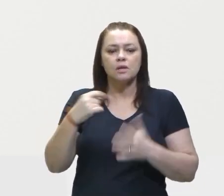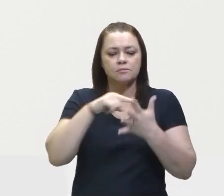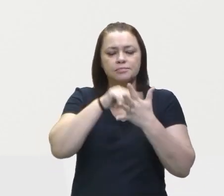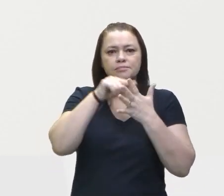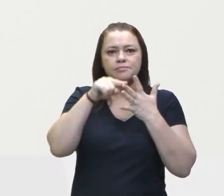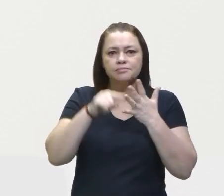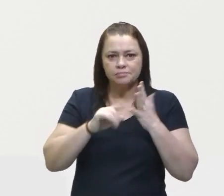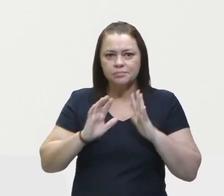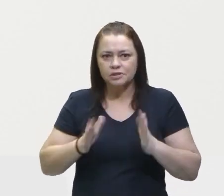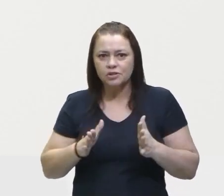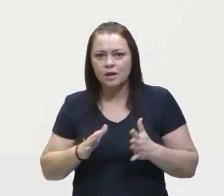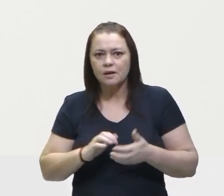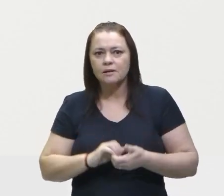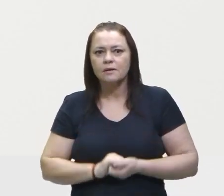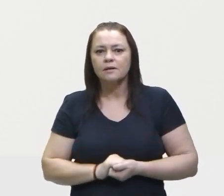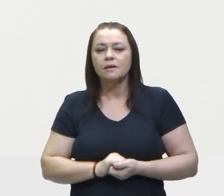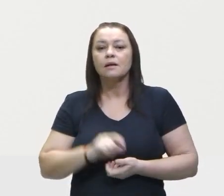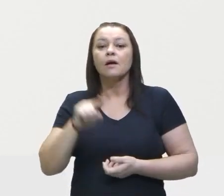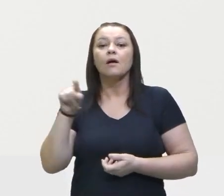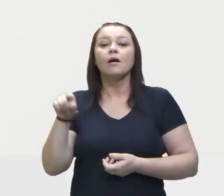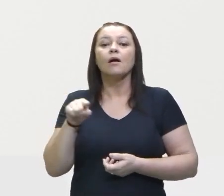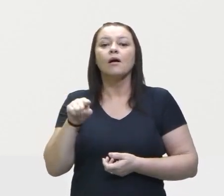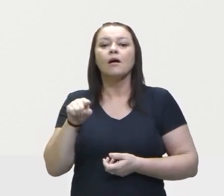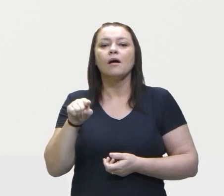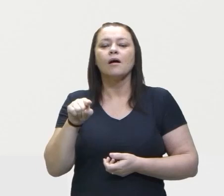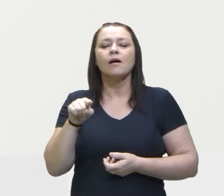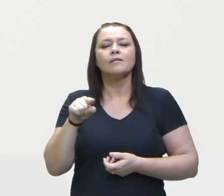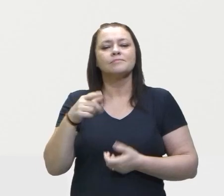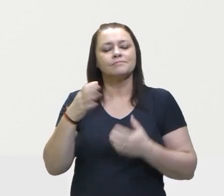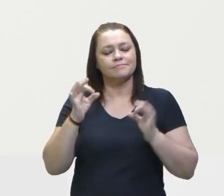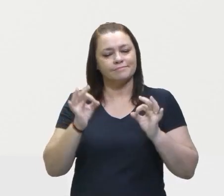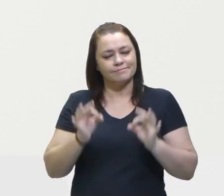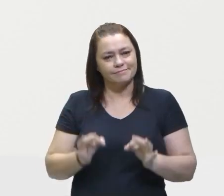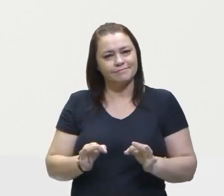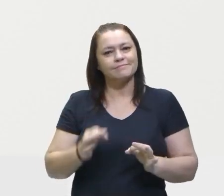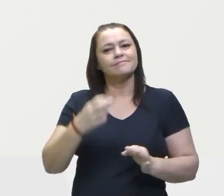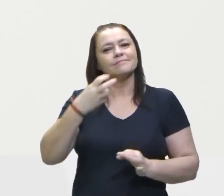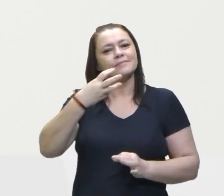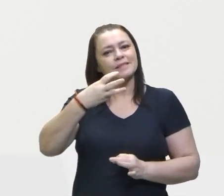do... Tá aqui, ó, o último dia é esse, então esse mês tem